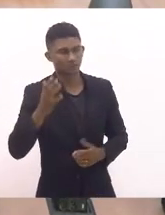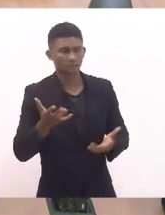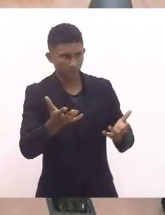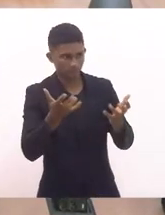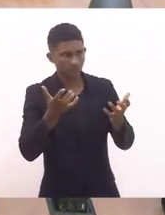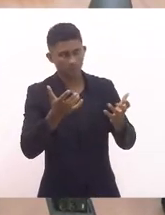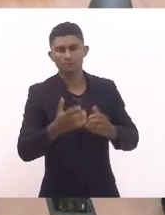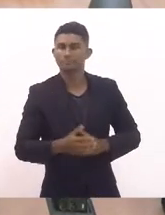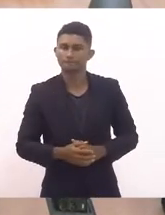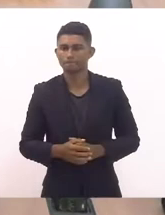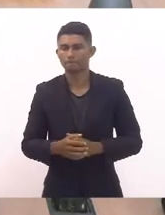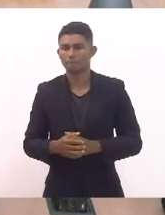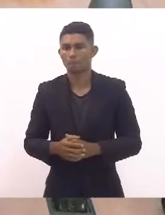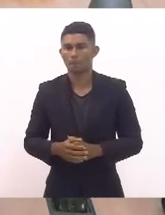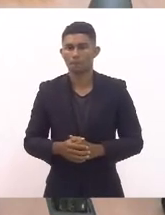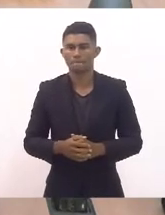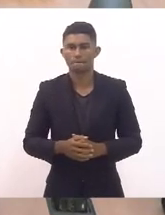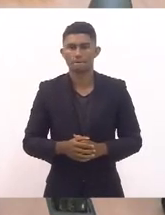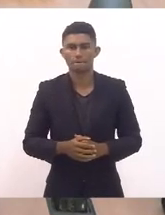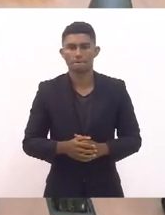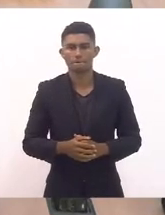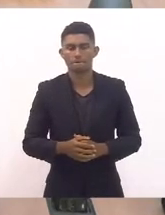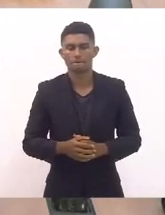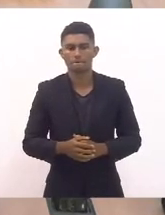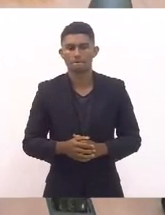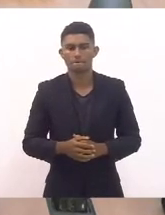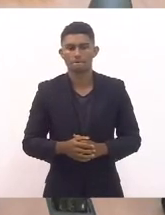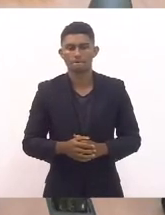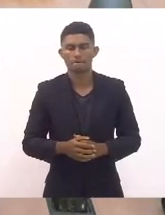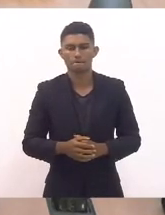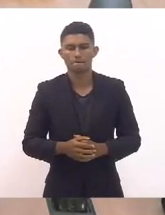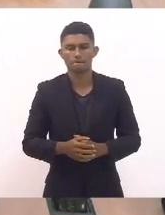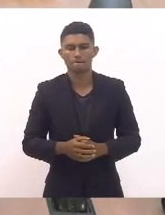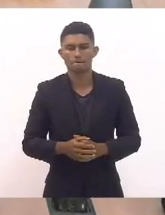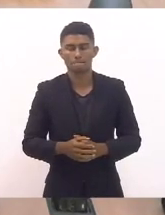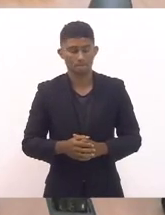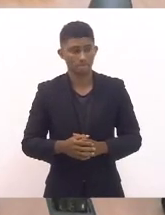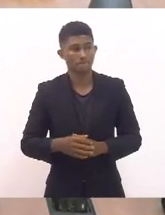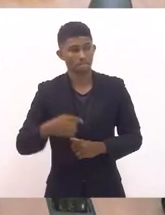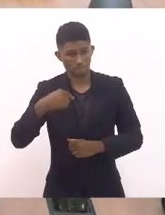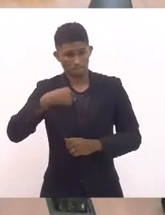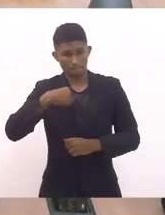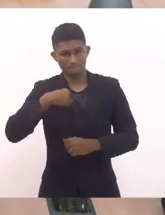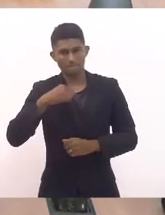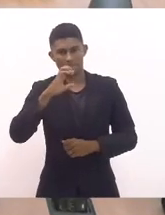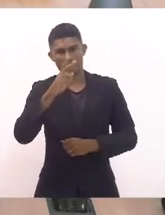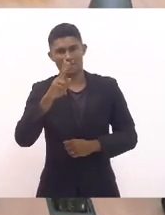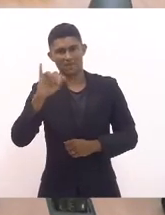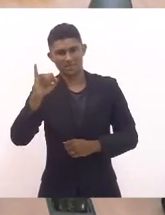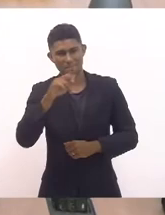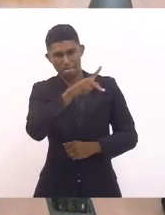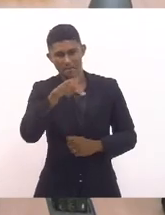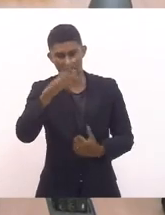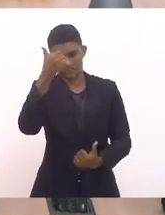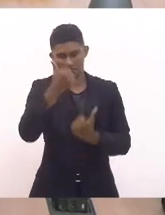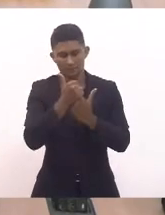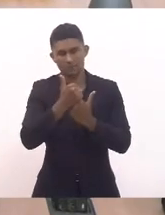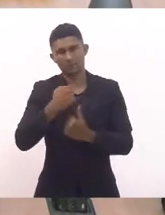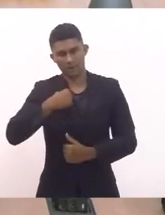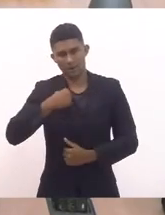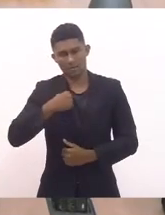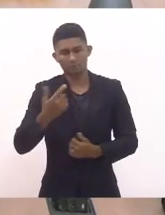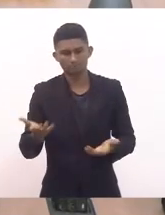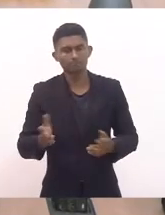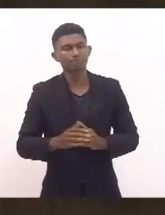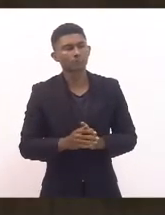Senhora presidenta, fui... Autorizada. Muito obrigada. Fui vice-presidenta da CPI, que apurou